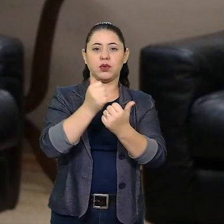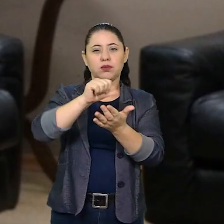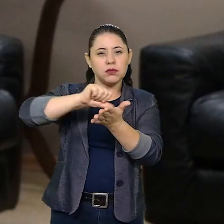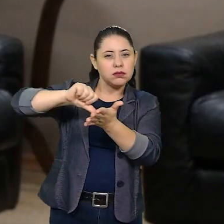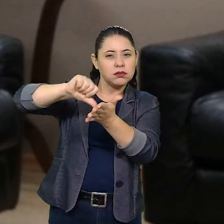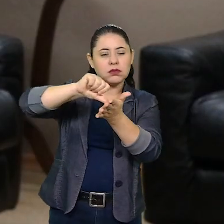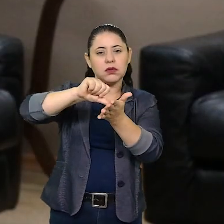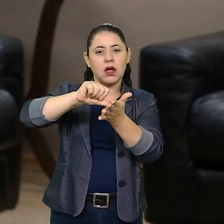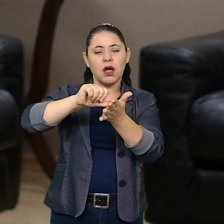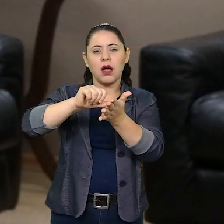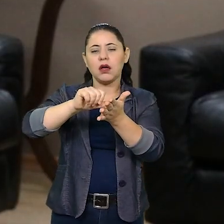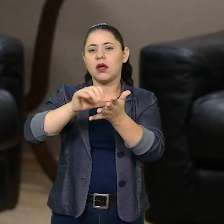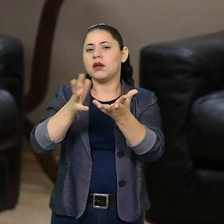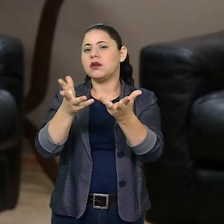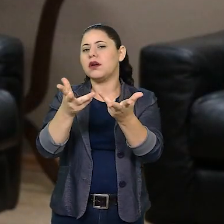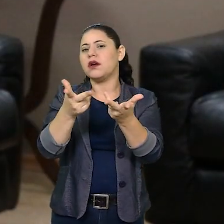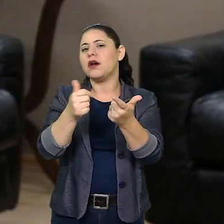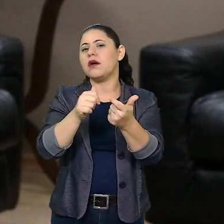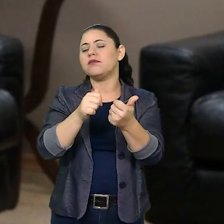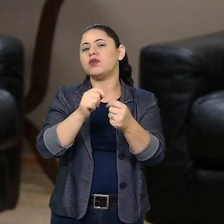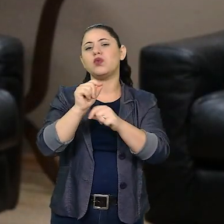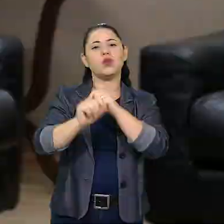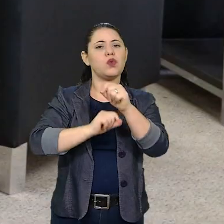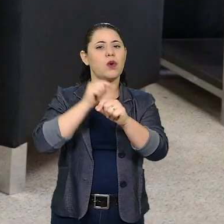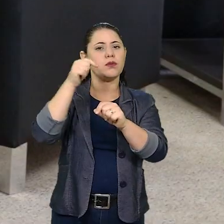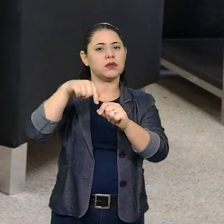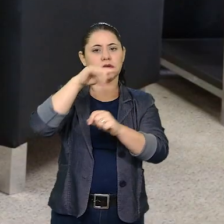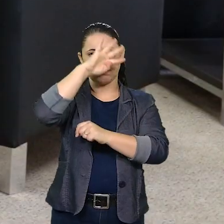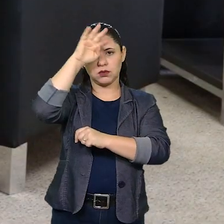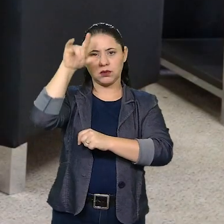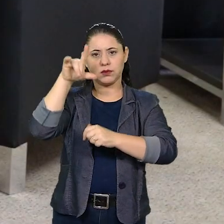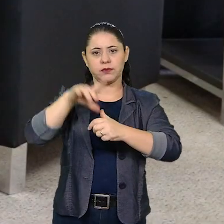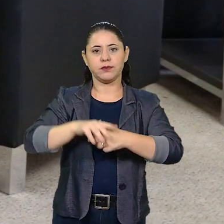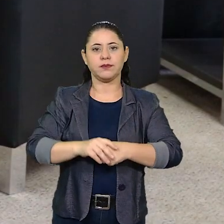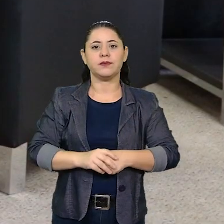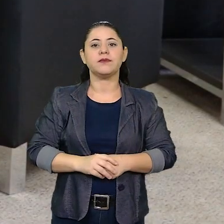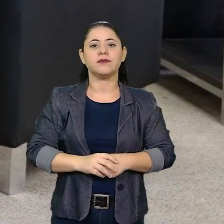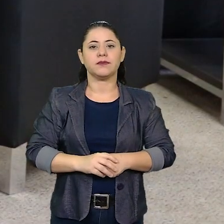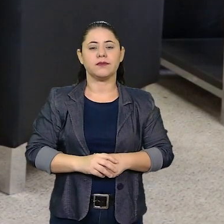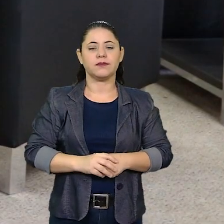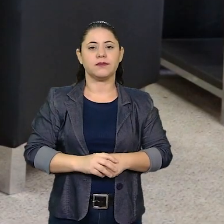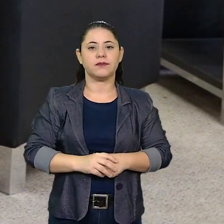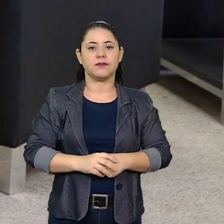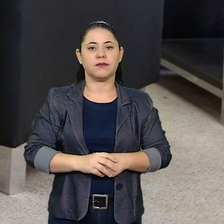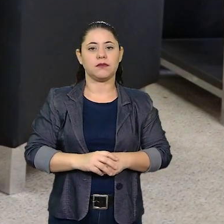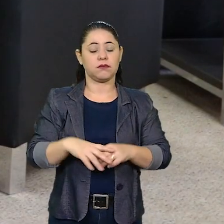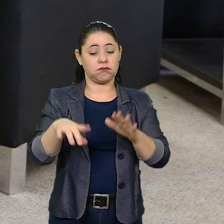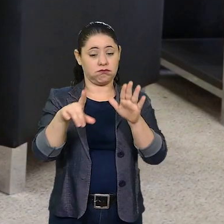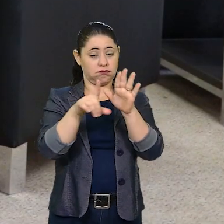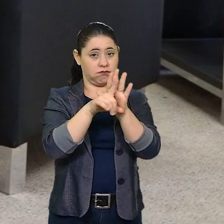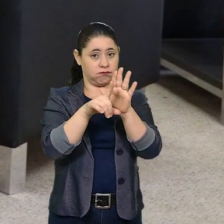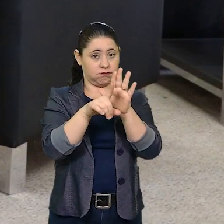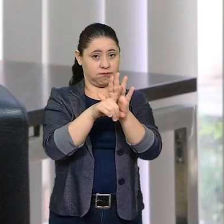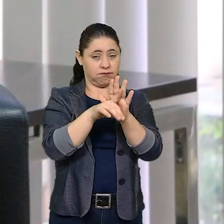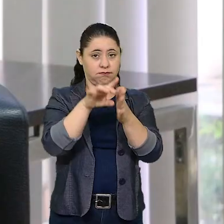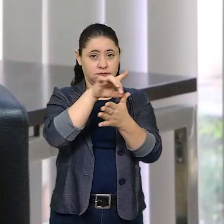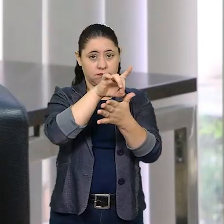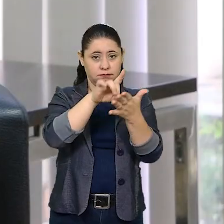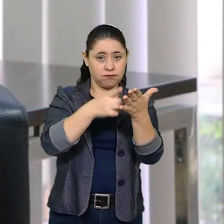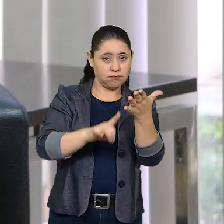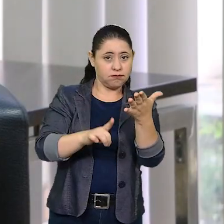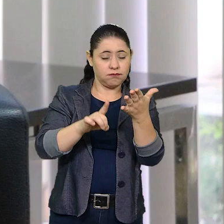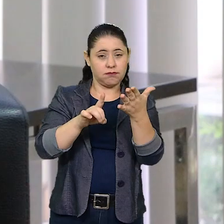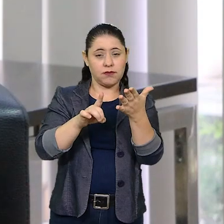são capacitados? Como isso tem funcionado aqui em Mato Grosso do Sul? A lei do